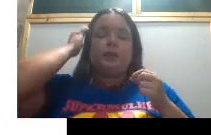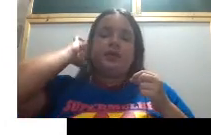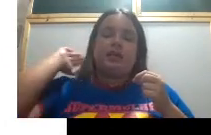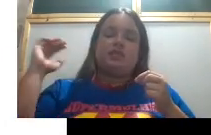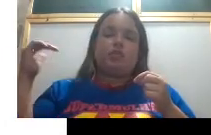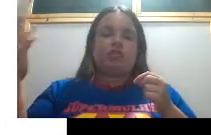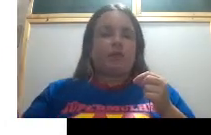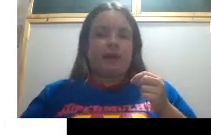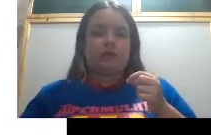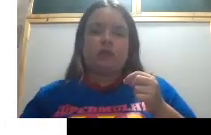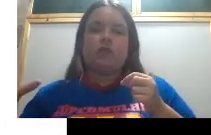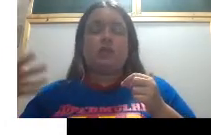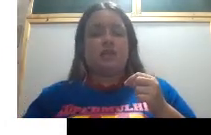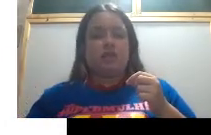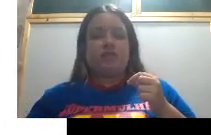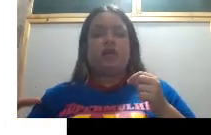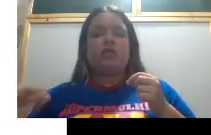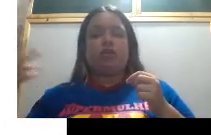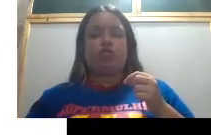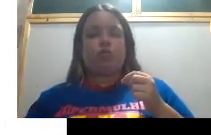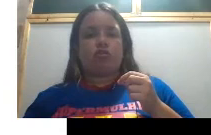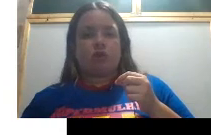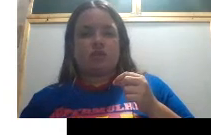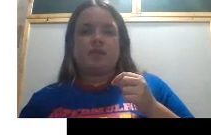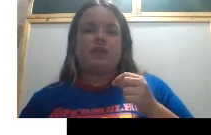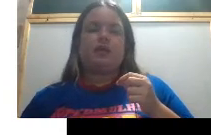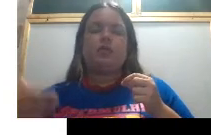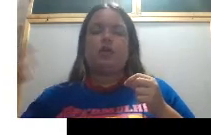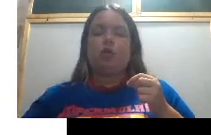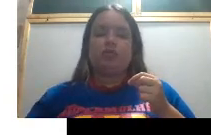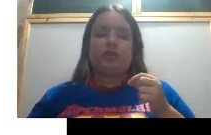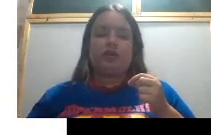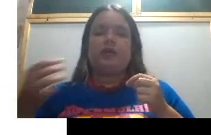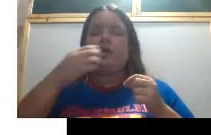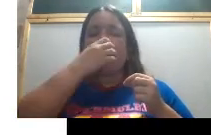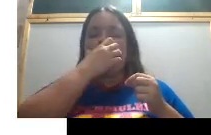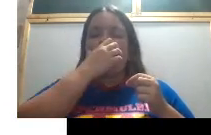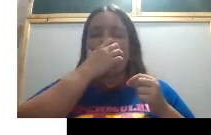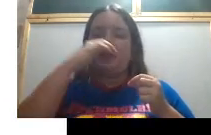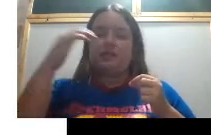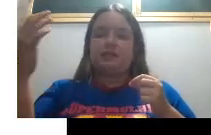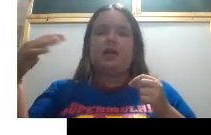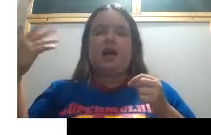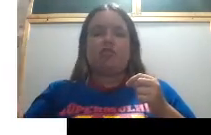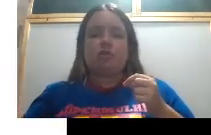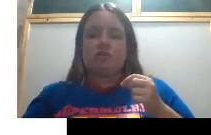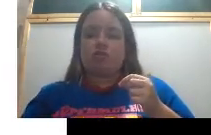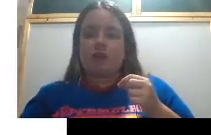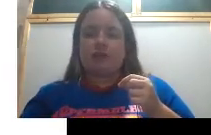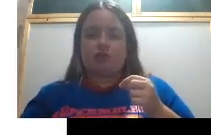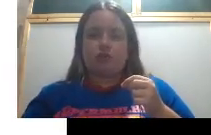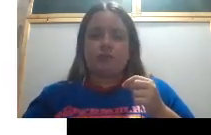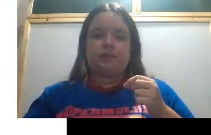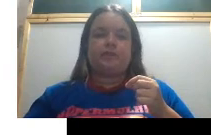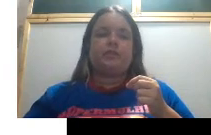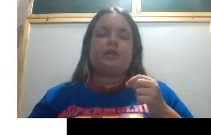não tenho medo que ele estava perguntando o que significa onde as cores a nossa bandeira o verde representa as